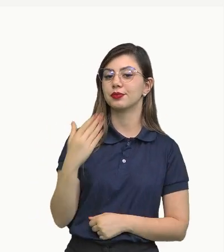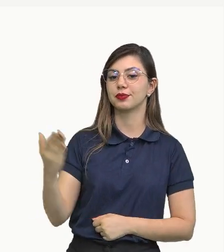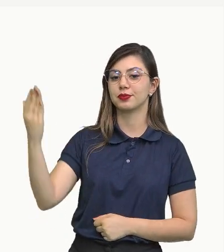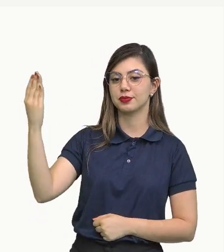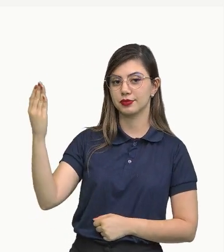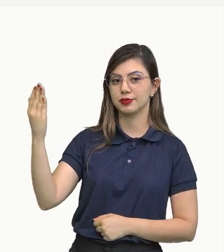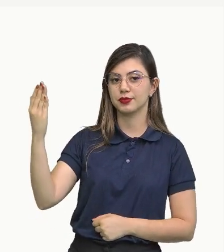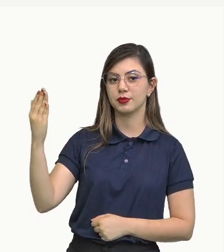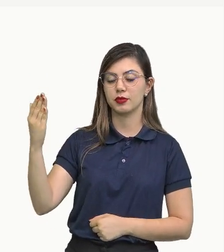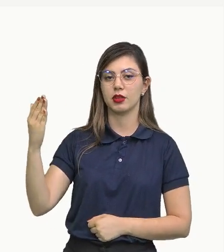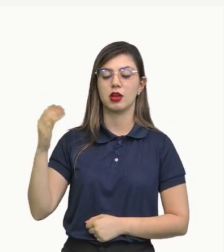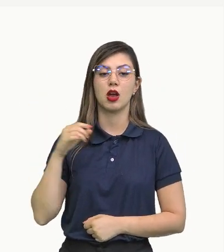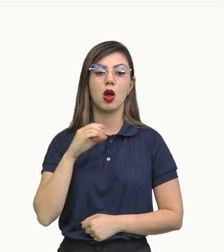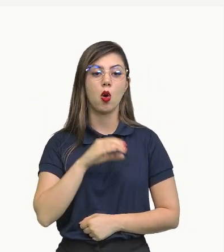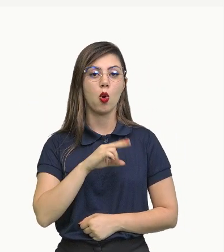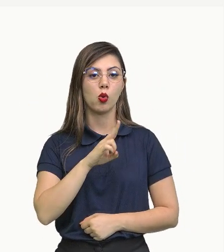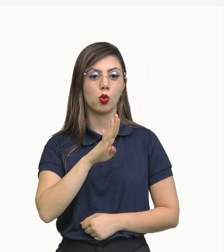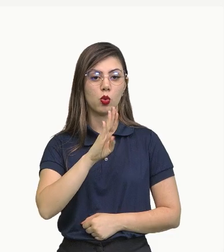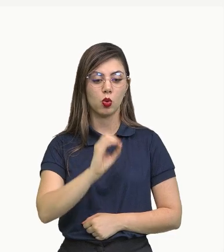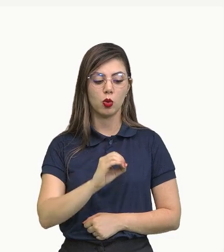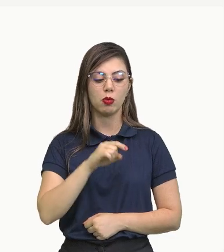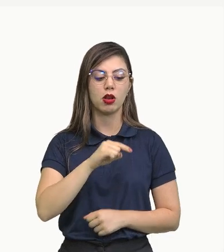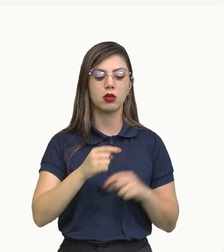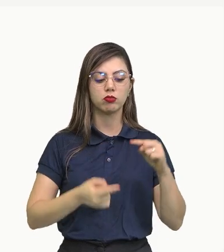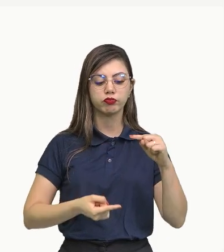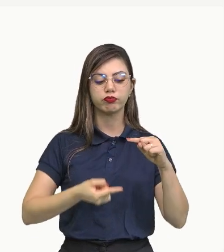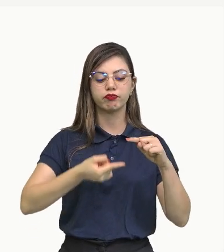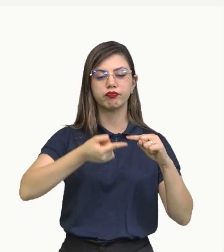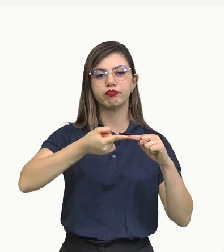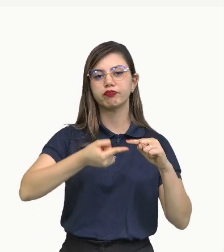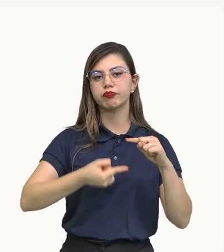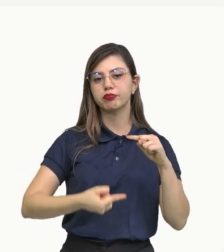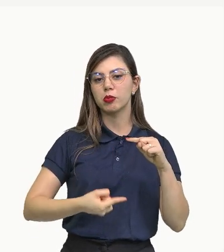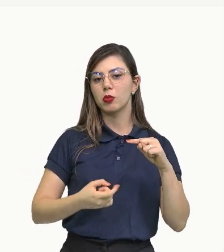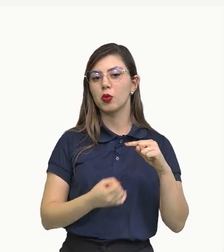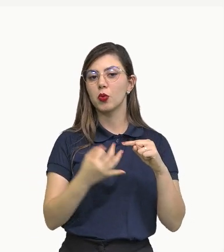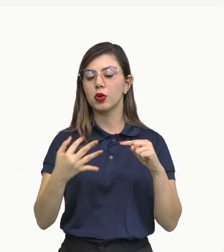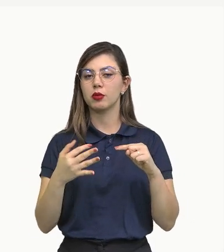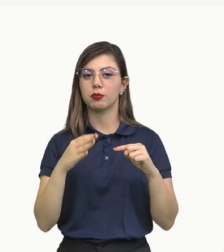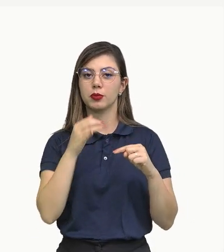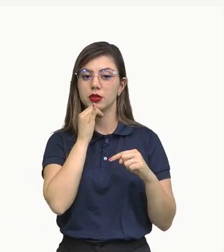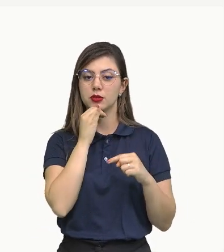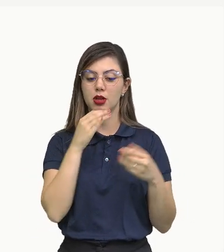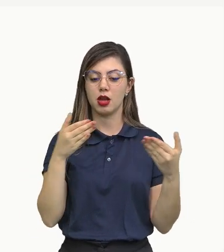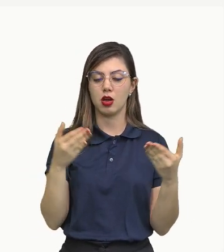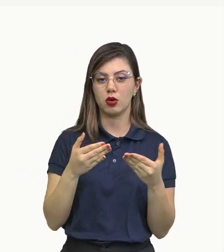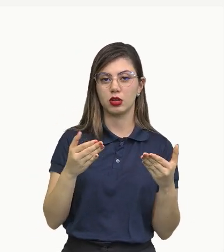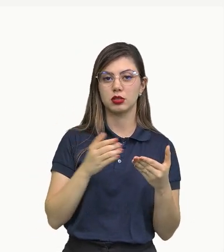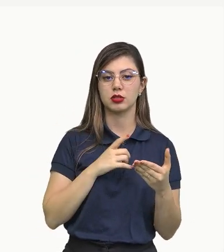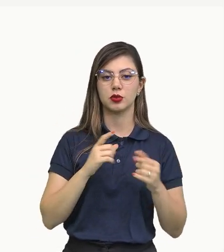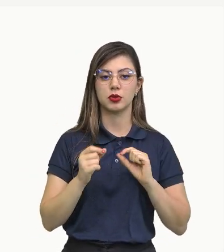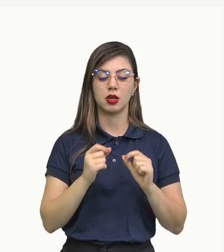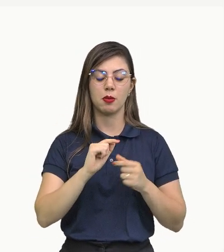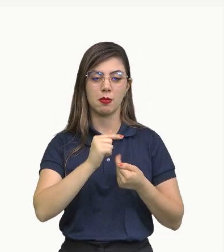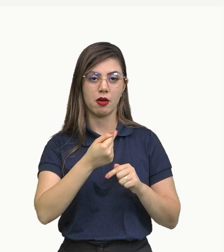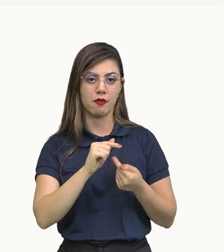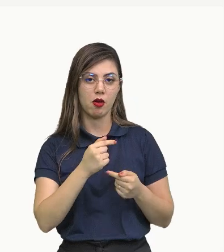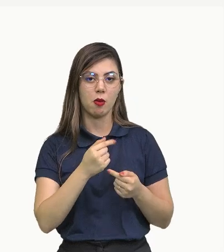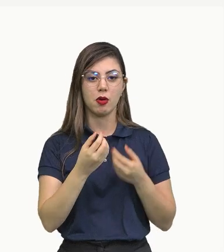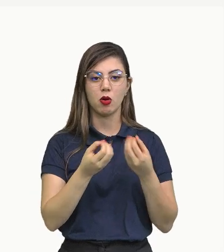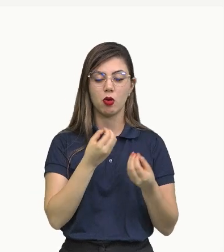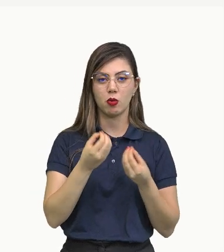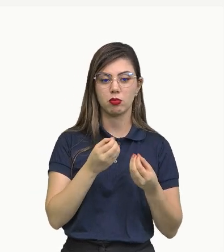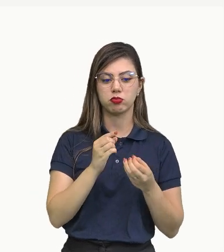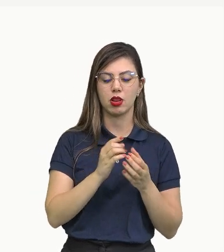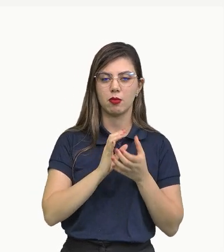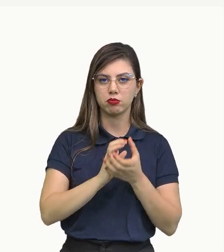sua capacidade. Agora nós vamos trabalhar com um recipiente que ele vai ter a forma de um cubo, a forma de um dado, tudo bem? Onde